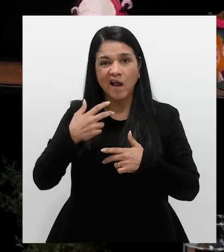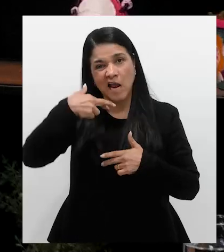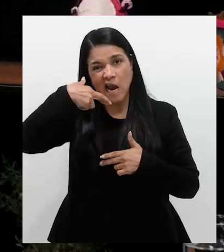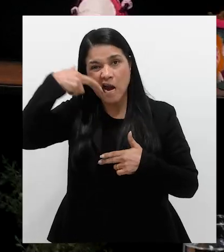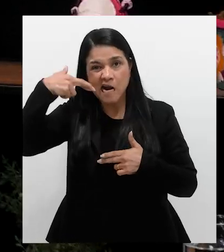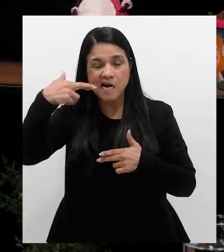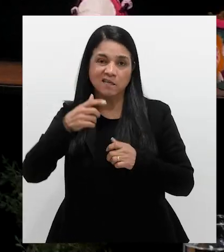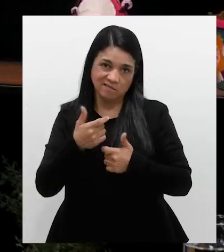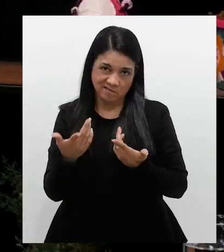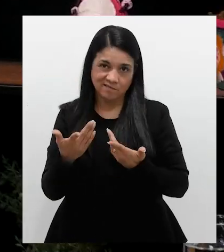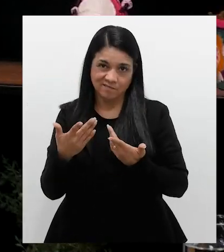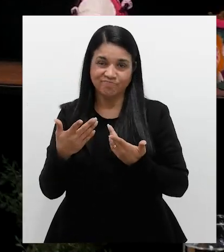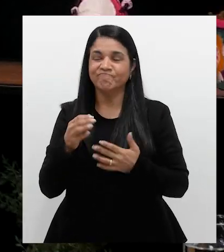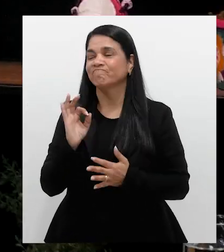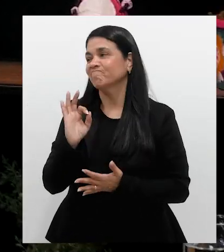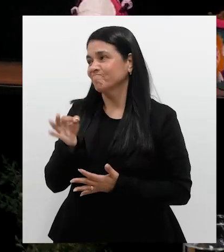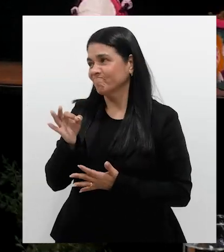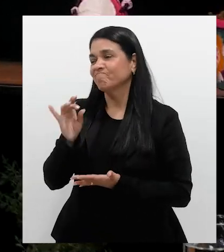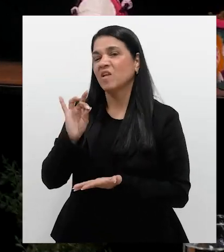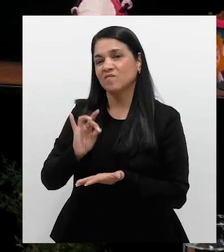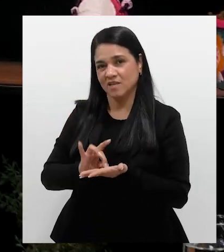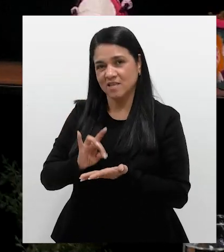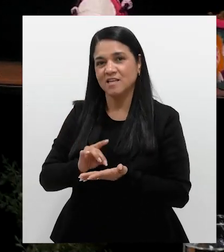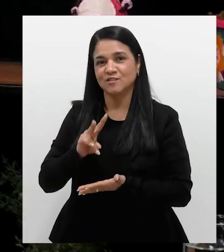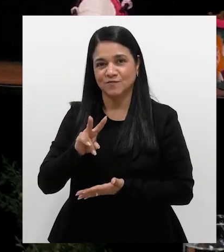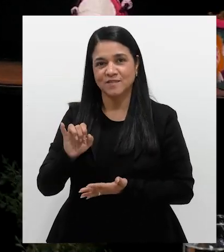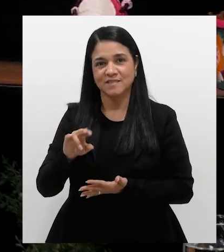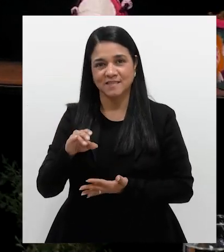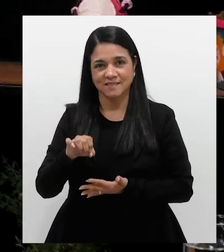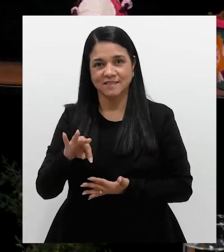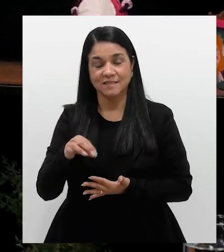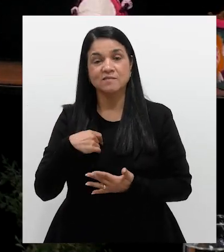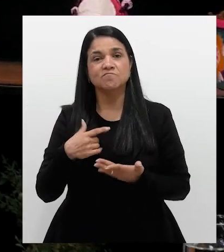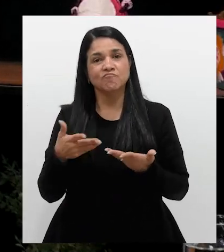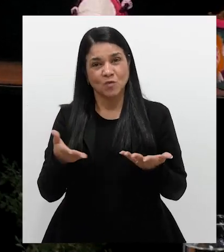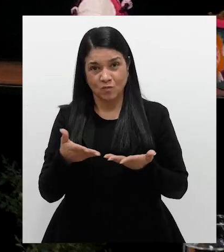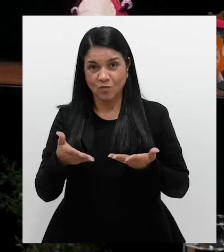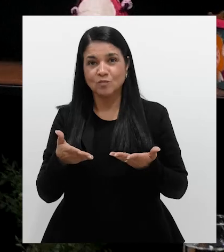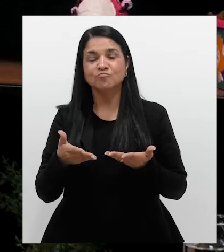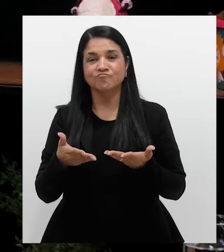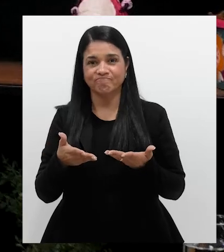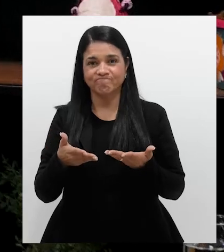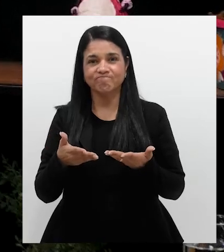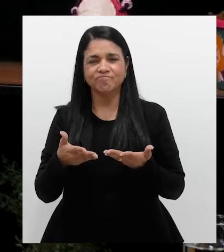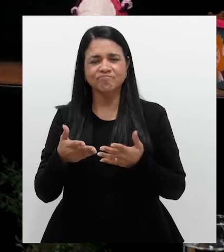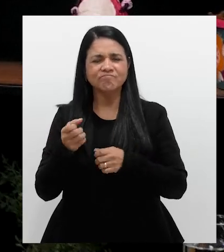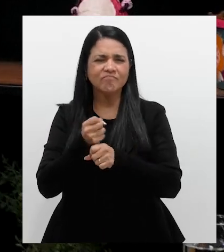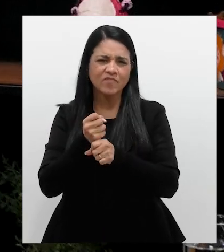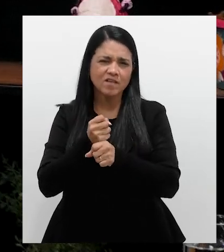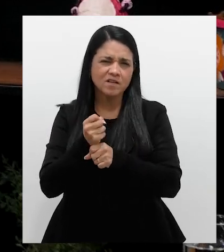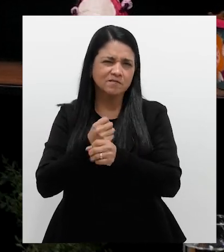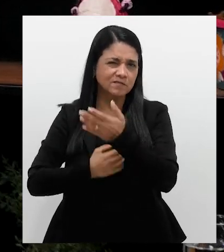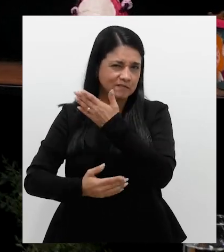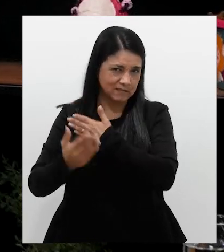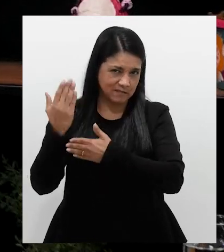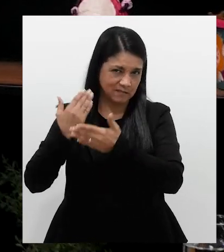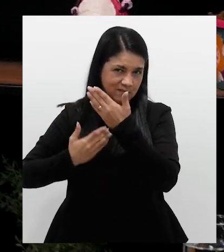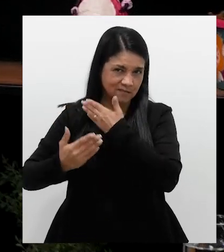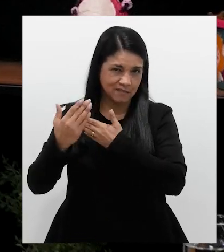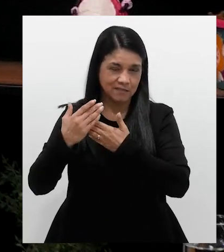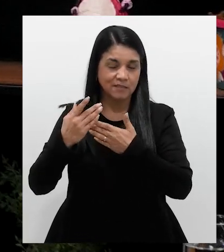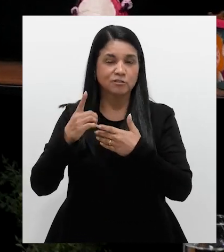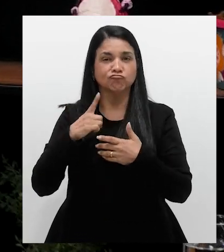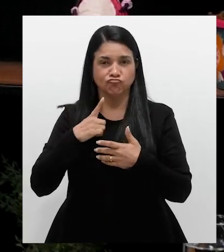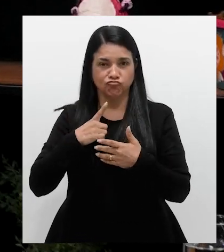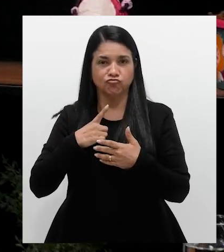sem dente. Verdade, Vicente. Isso a gente ainda vê, né? Claro que anos atrás a gente